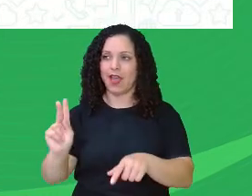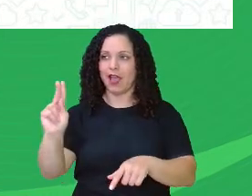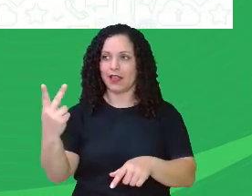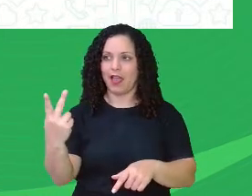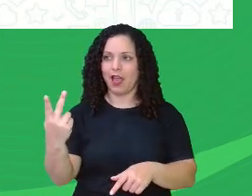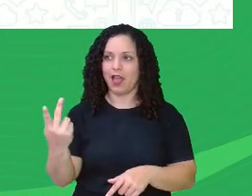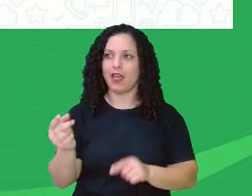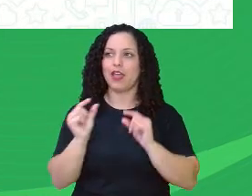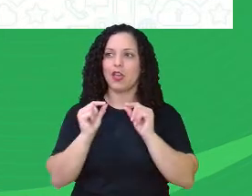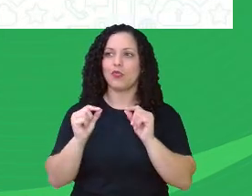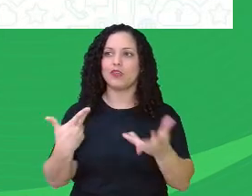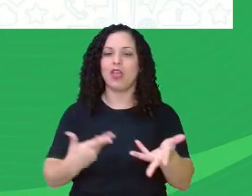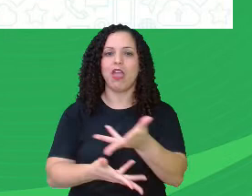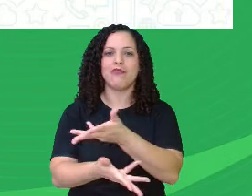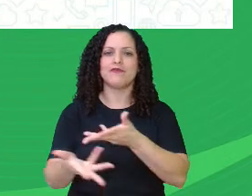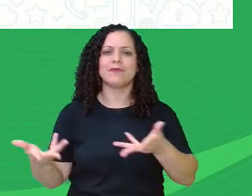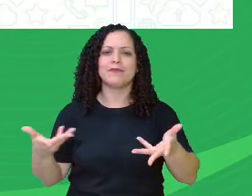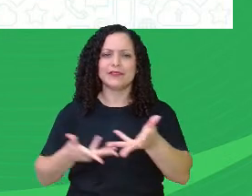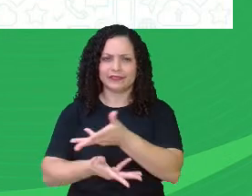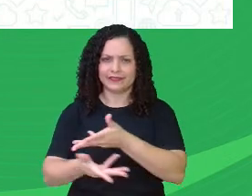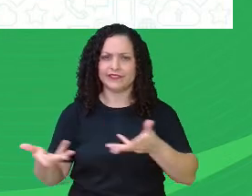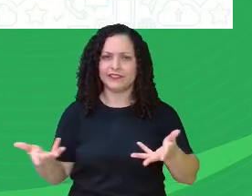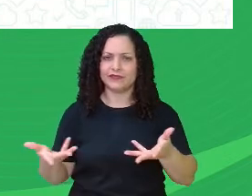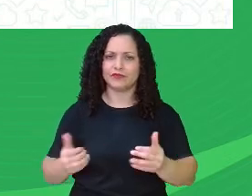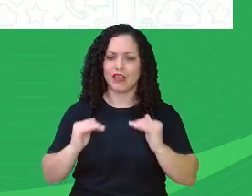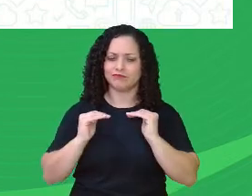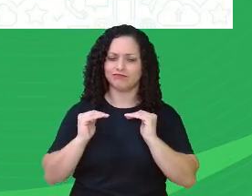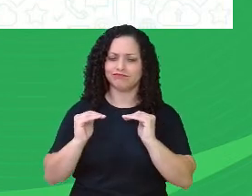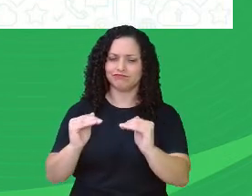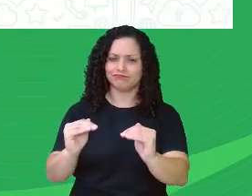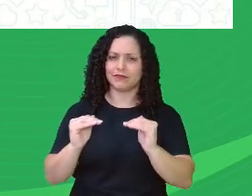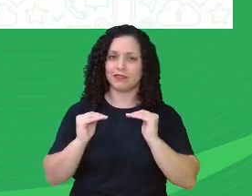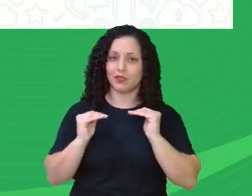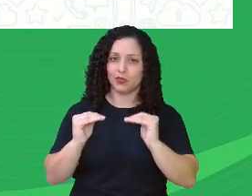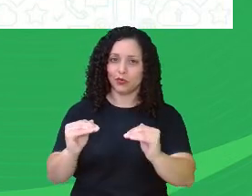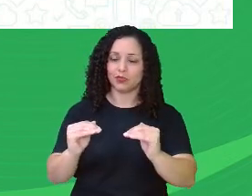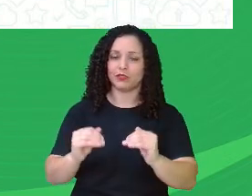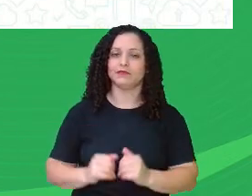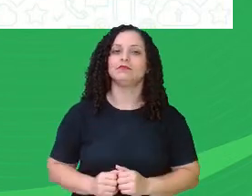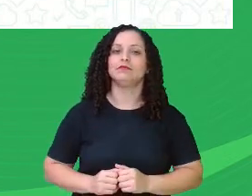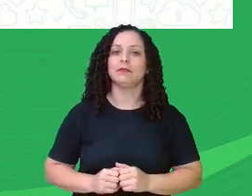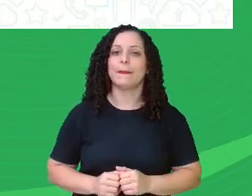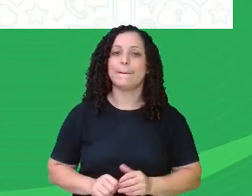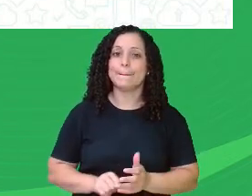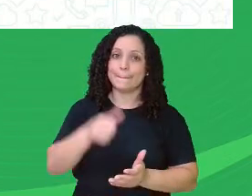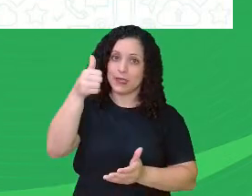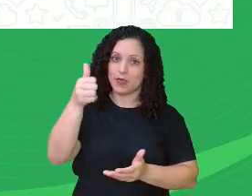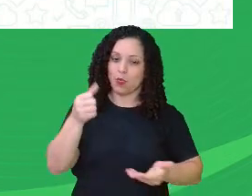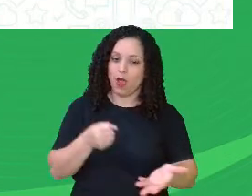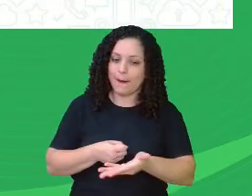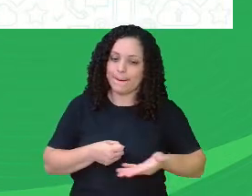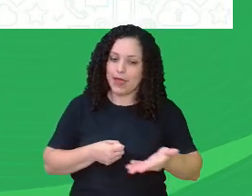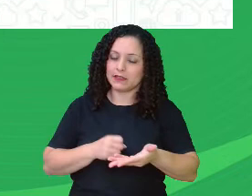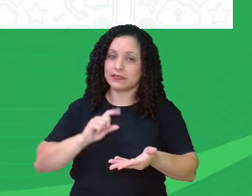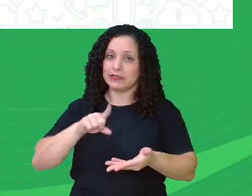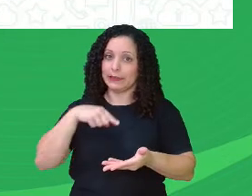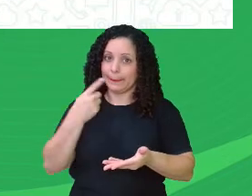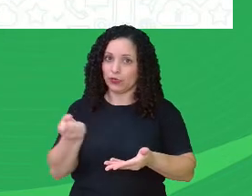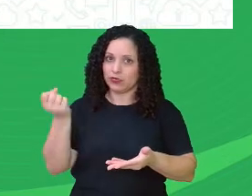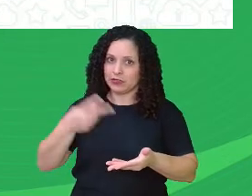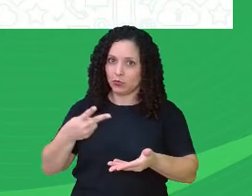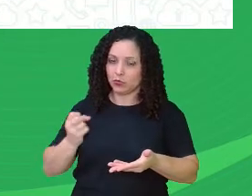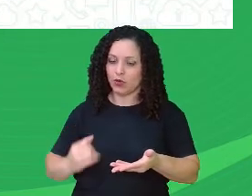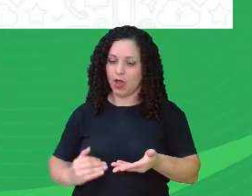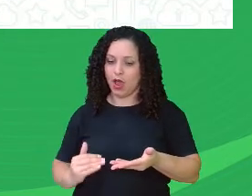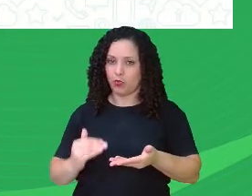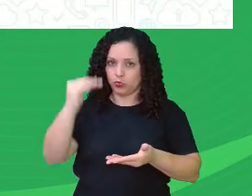palavra respectivamente é que vem nessa ordem. Então lembra disso, primeiro a área da base, depois a altura, tá bom?